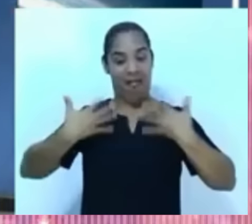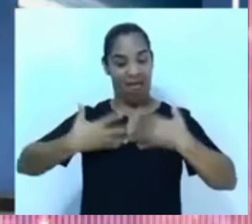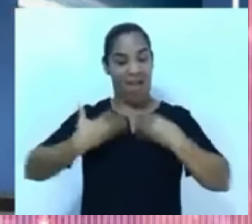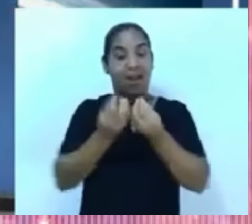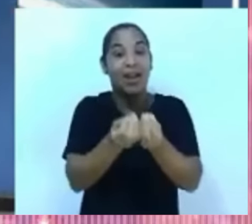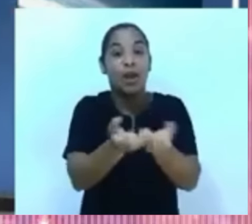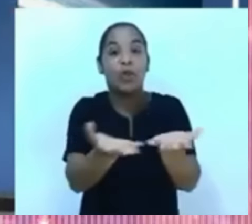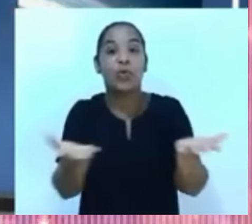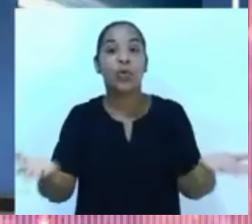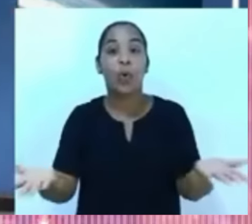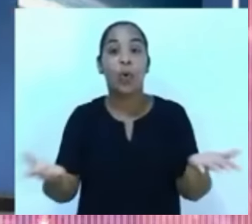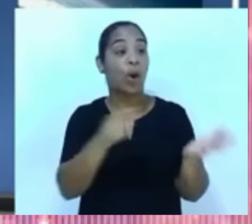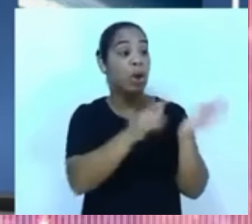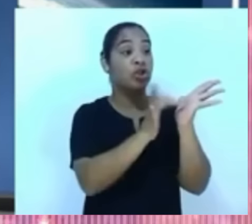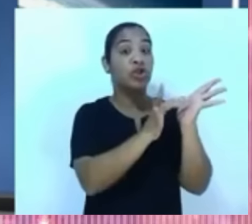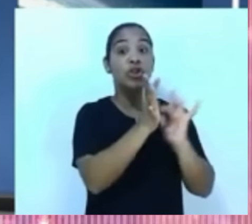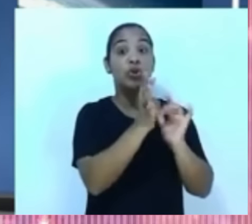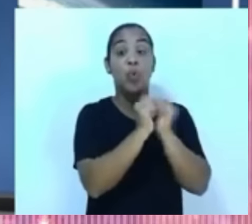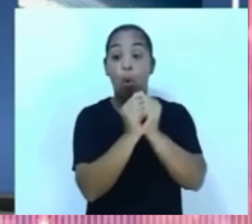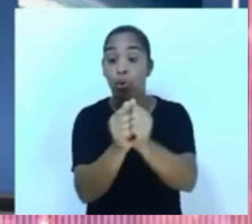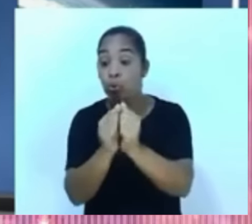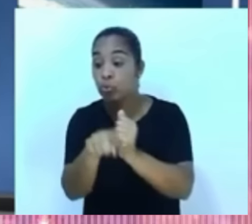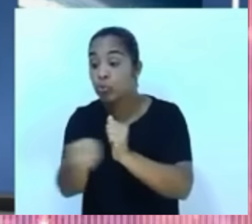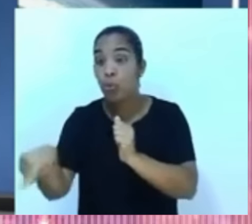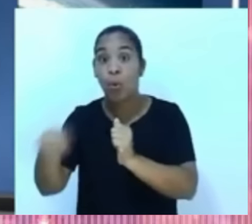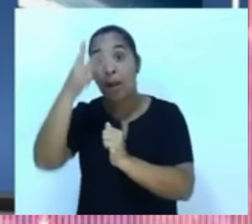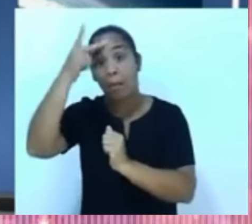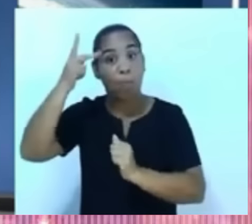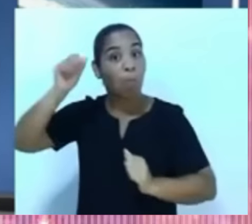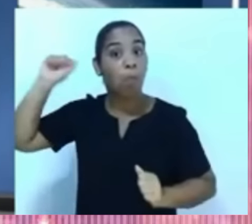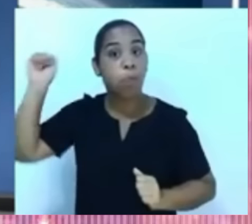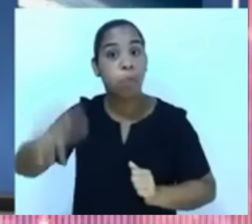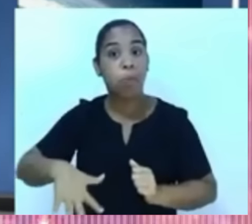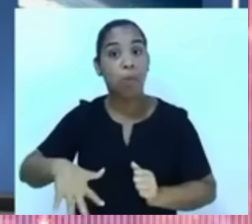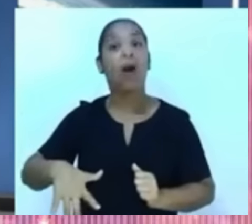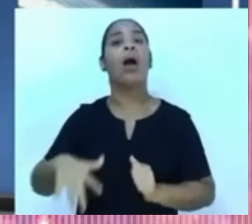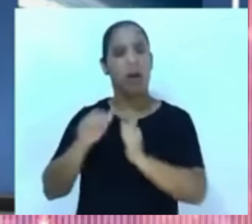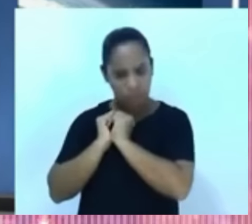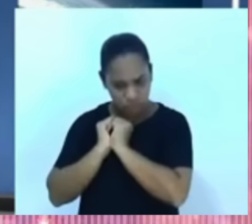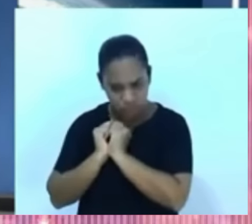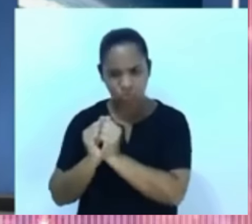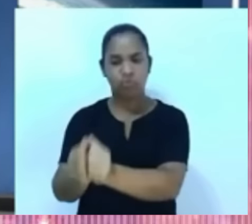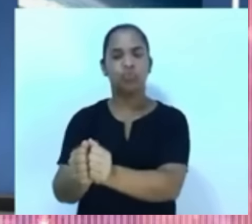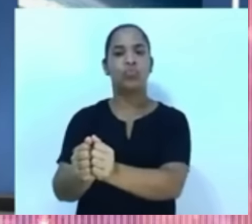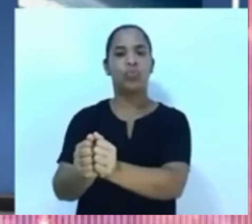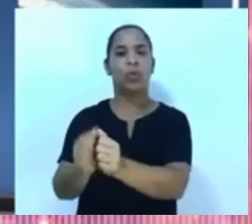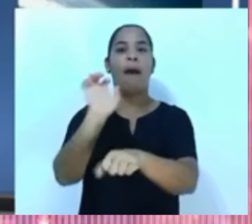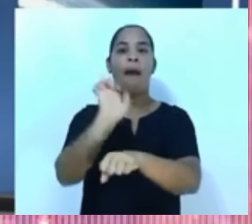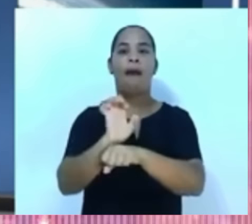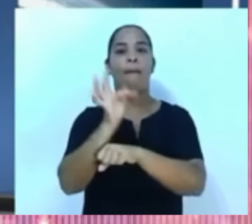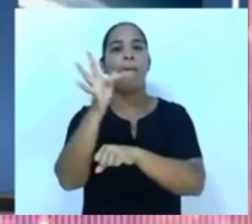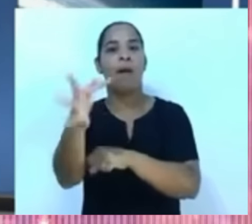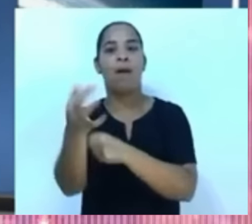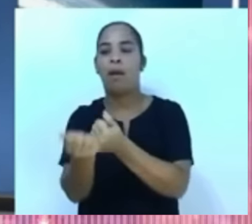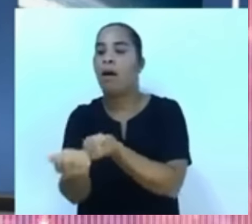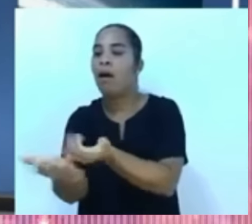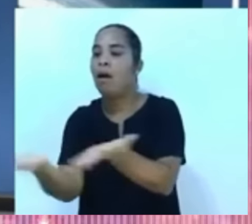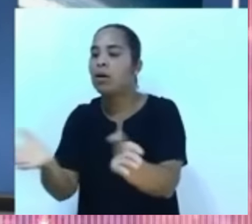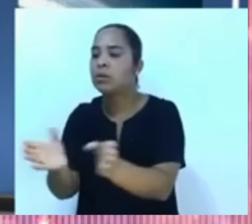com aqueles que tinham necessidade do elixir de longa vida da esperança é tão